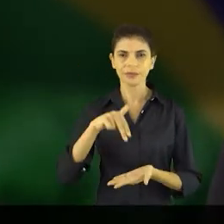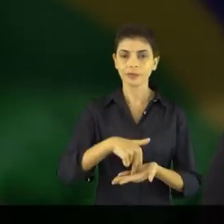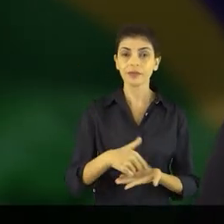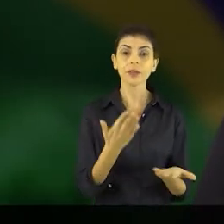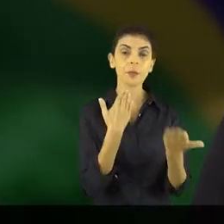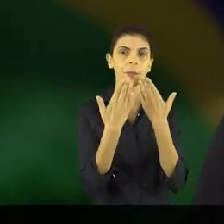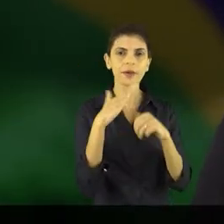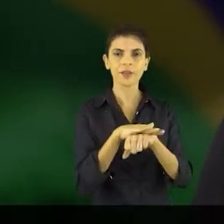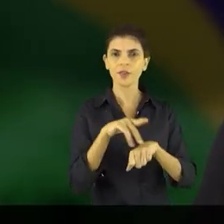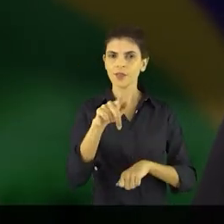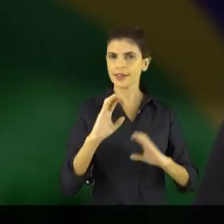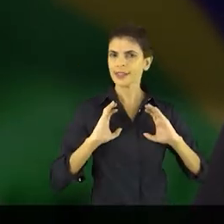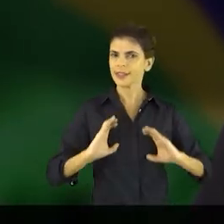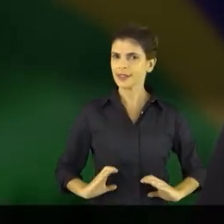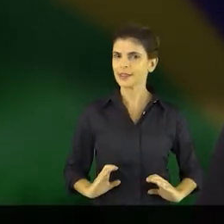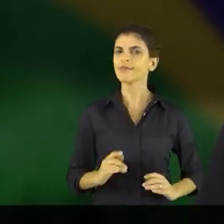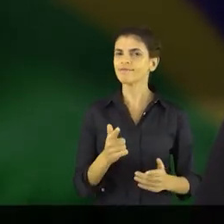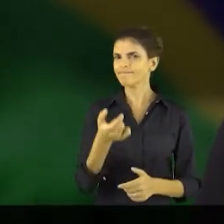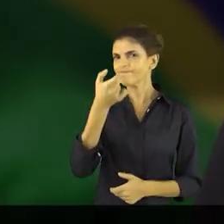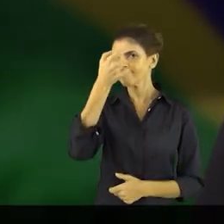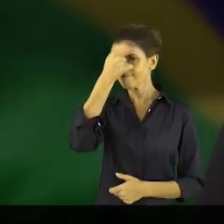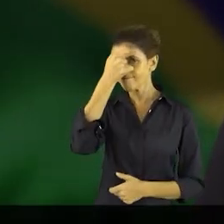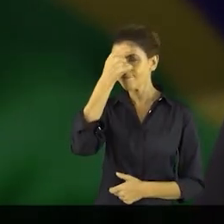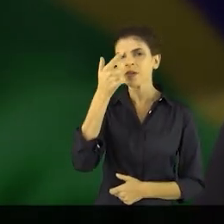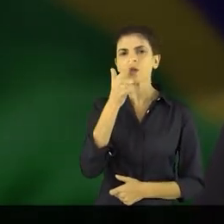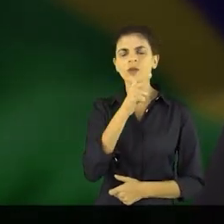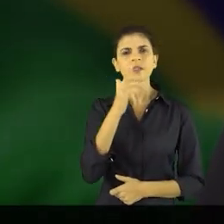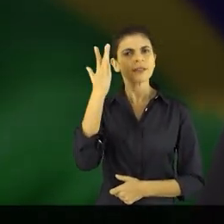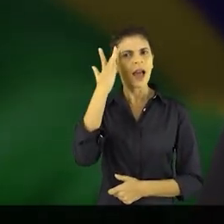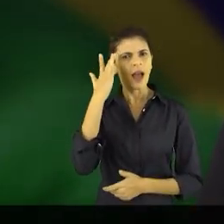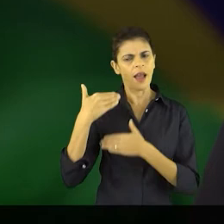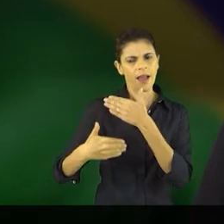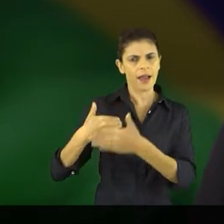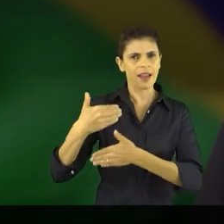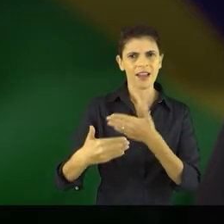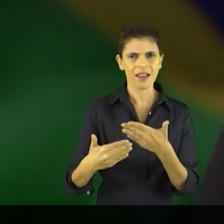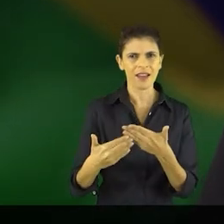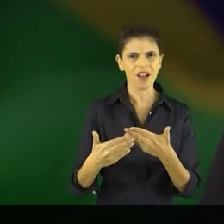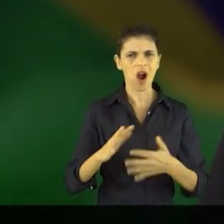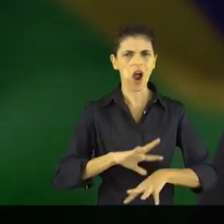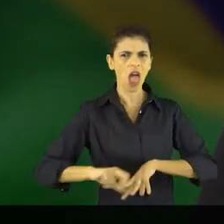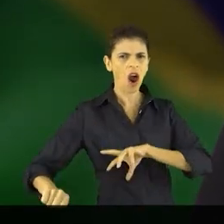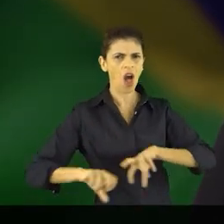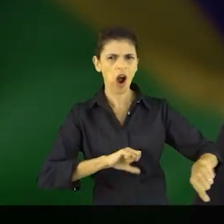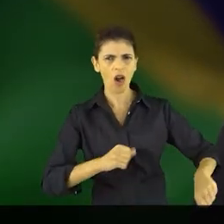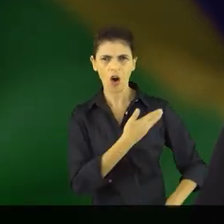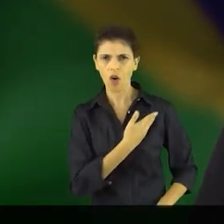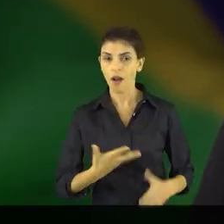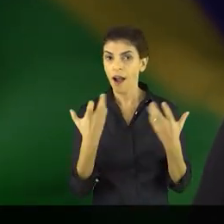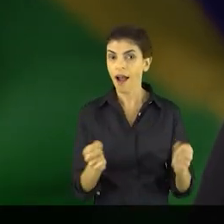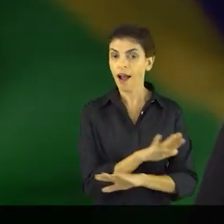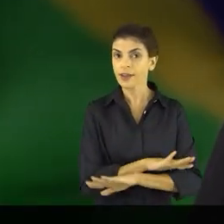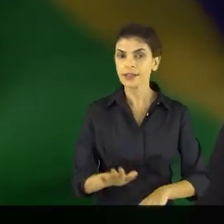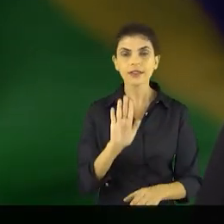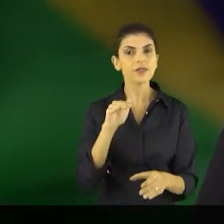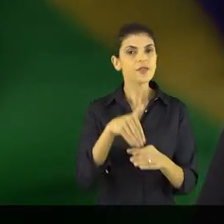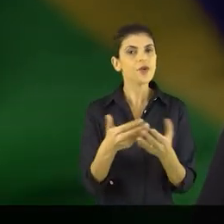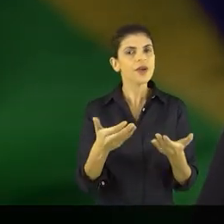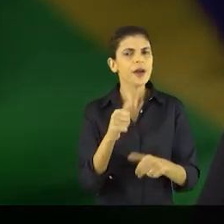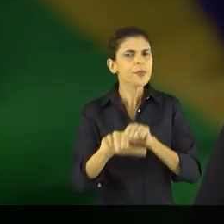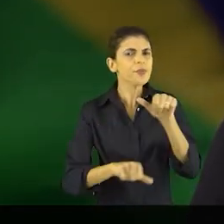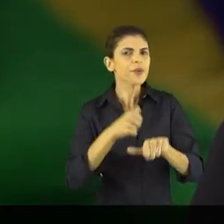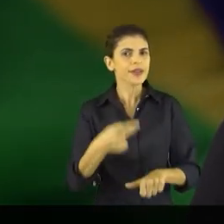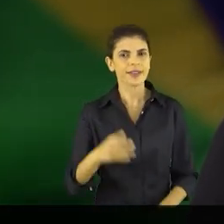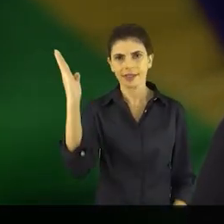Gostaria de falar com você, cidadão de bem. Você, eleitor conservador, que não aceita roubalheira no governo. Você que votou